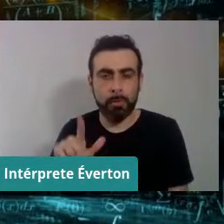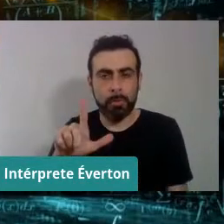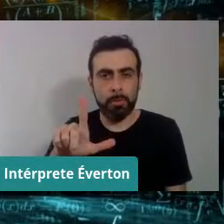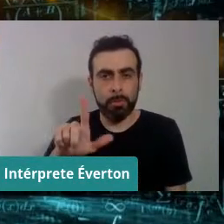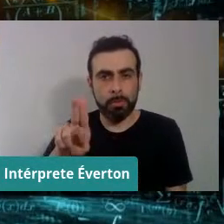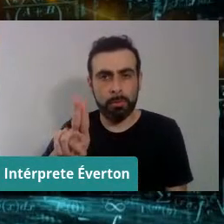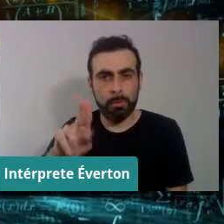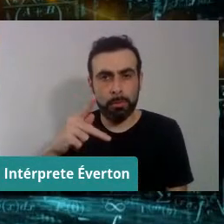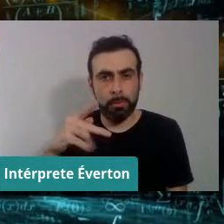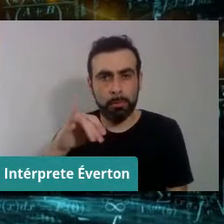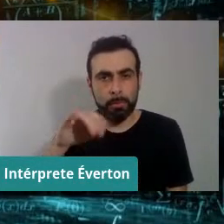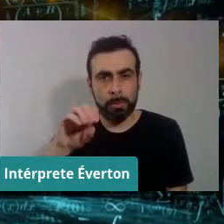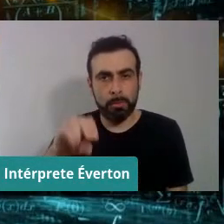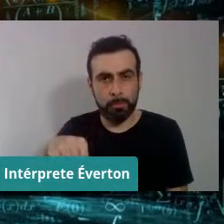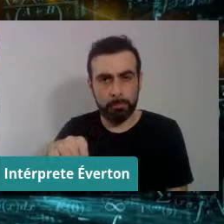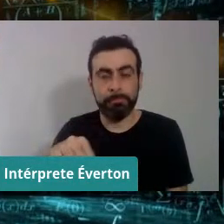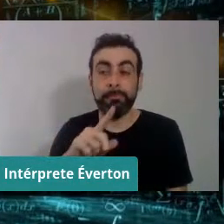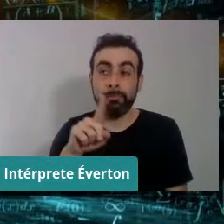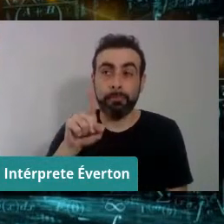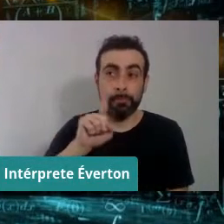Conseguiram do governador